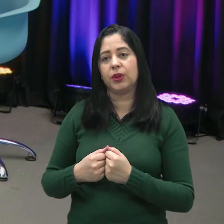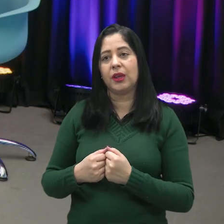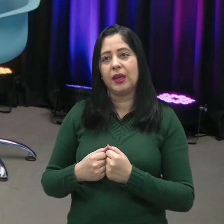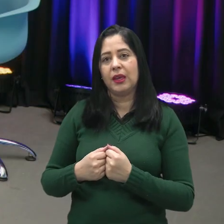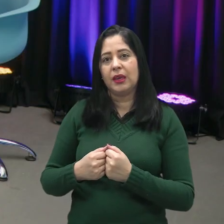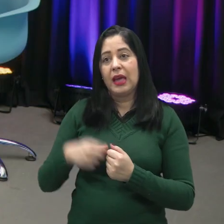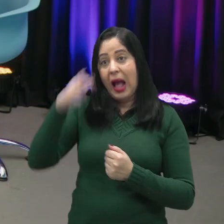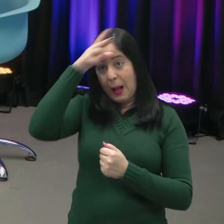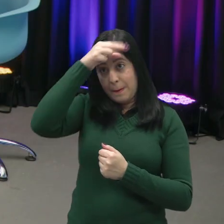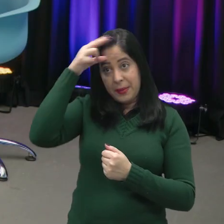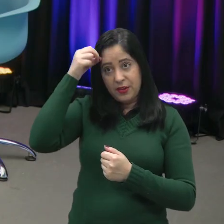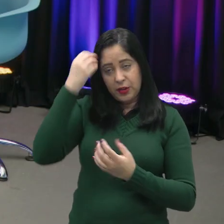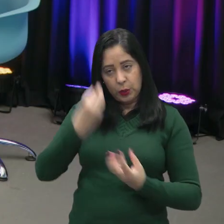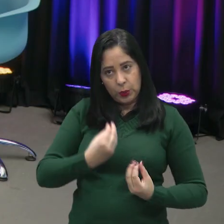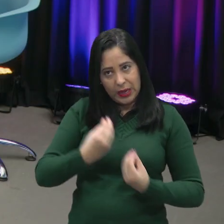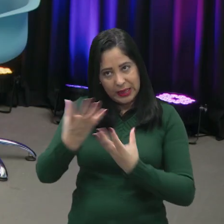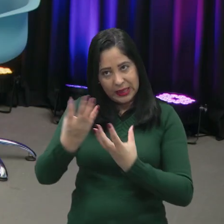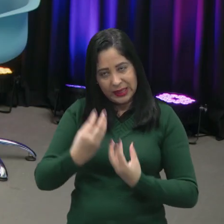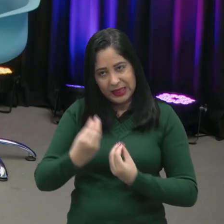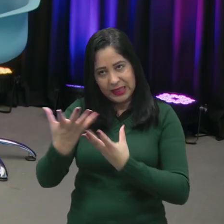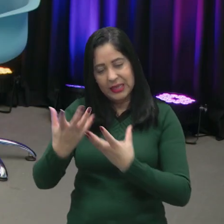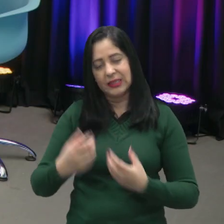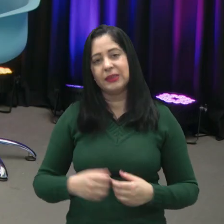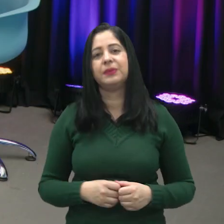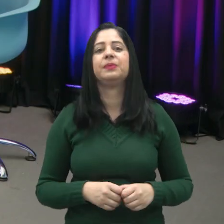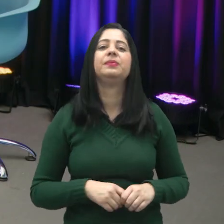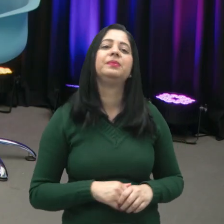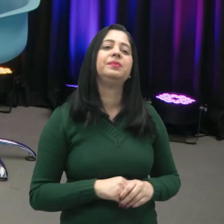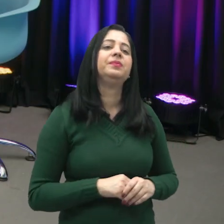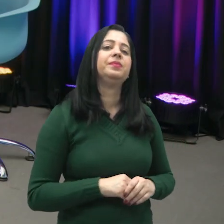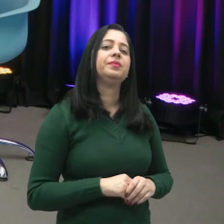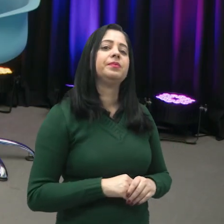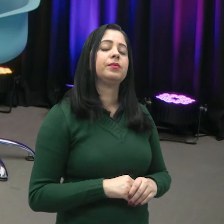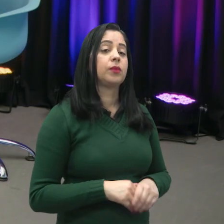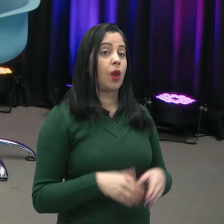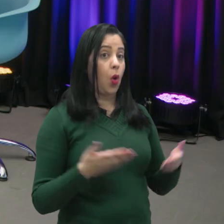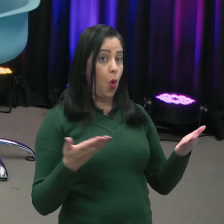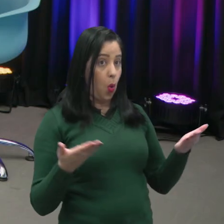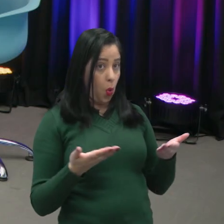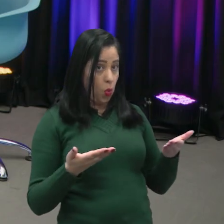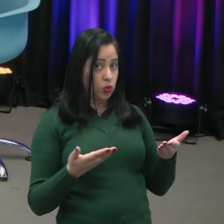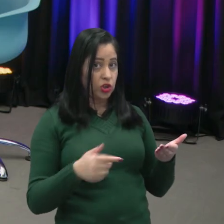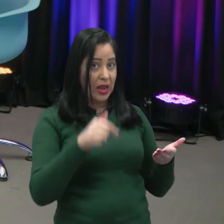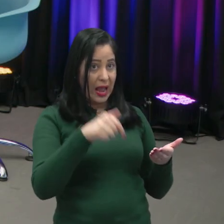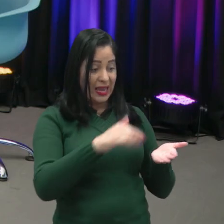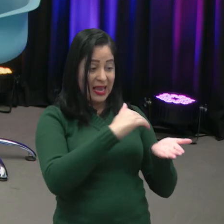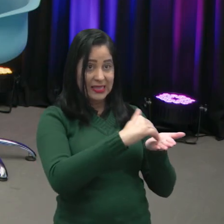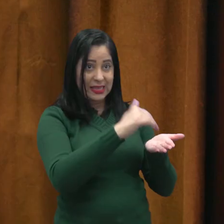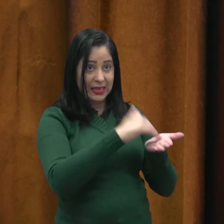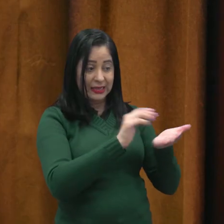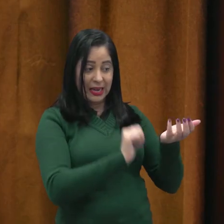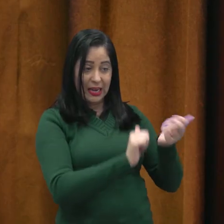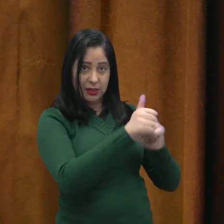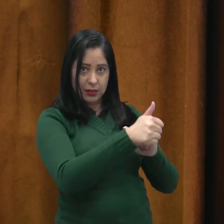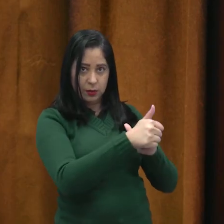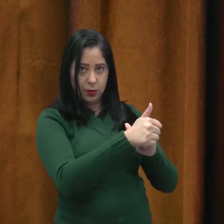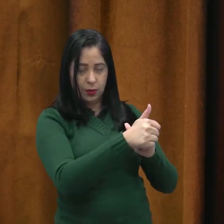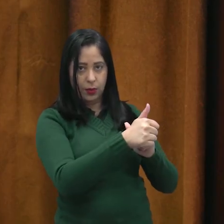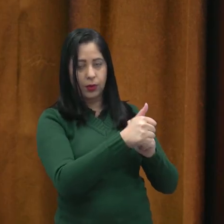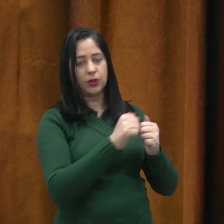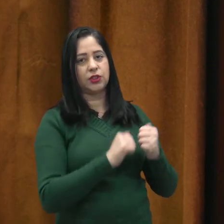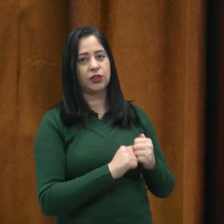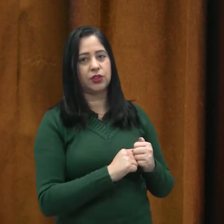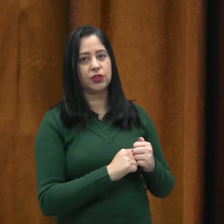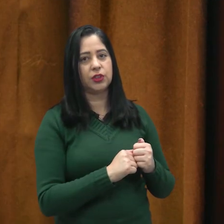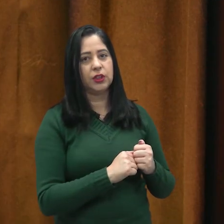esse suporte que a prefeitura dá através desse trabalho que vocês desenvolvem? Hoje nós temos na Secretaria de Esporte,